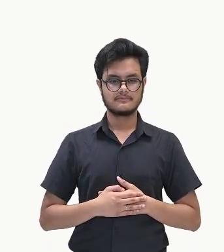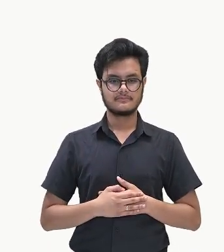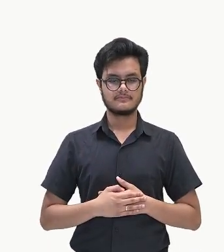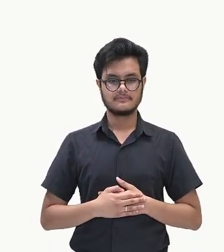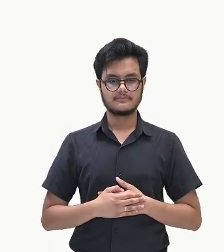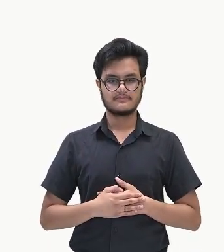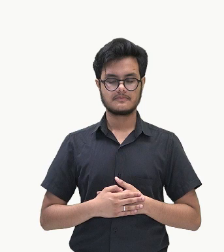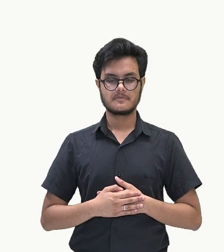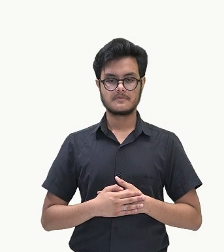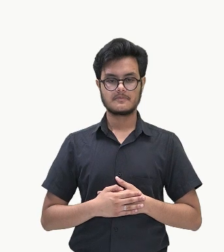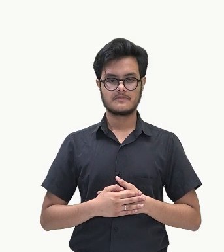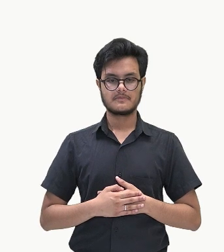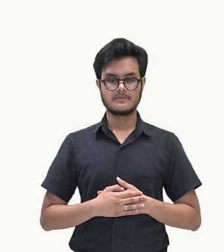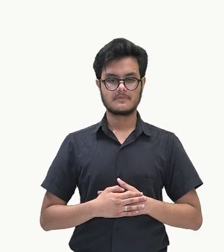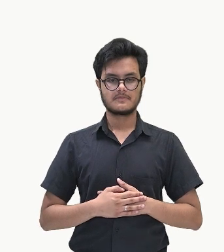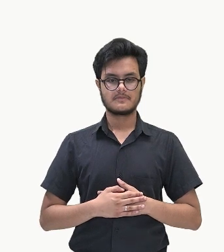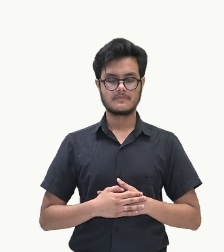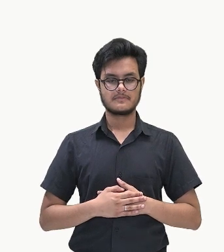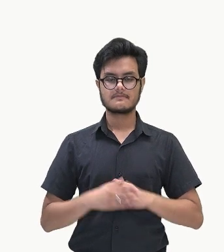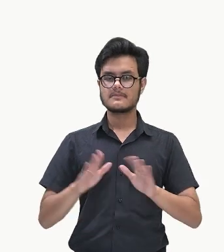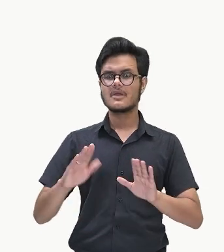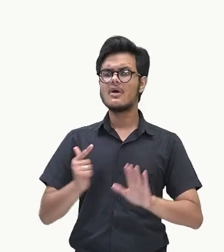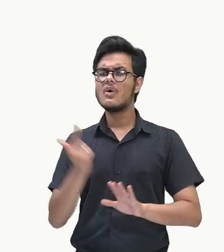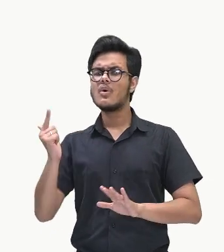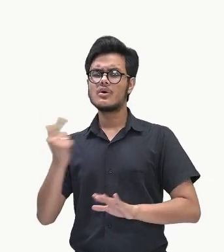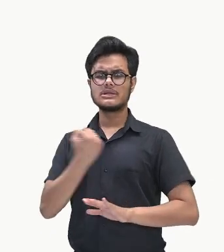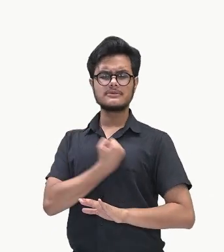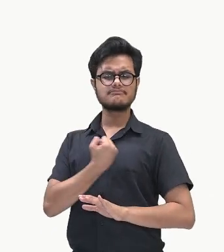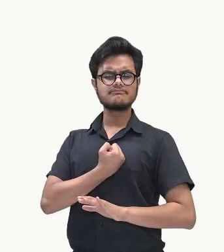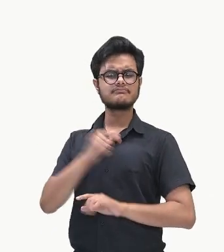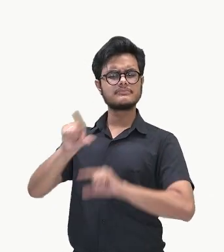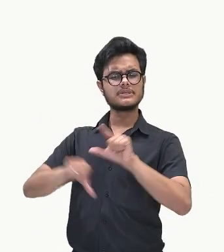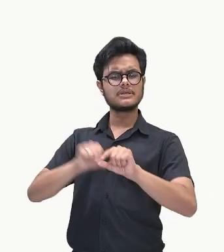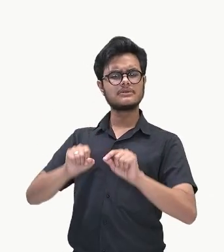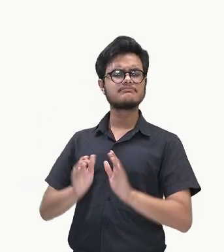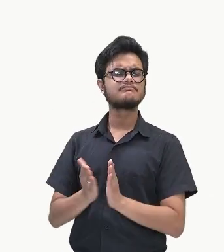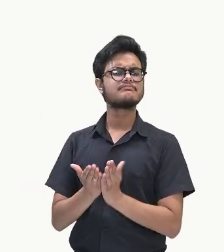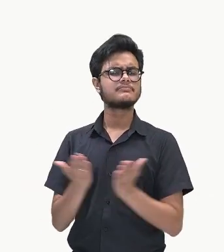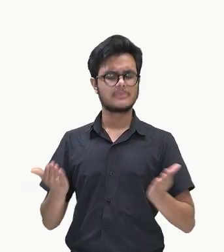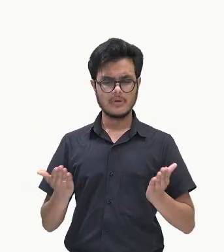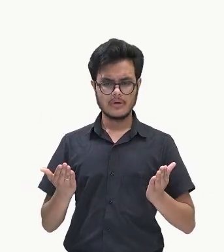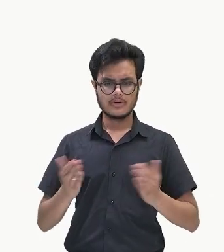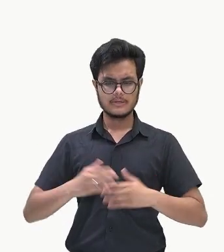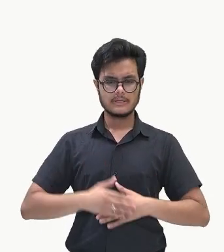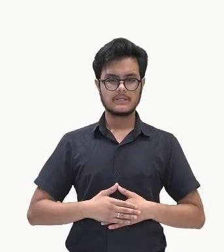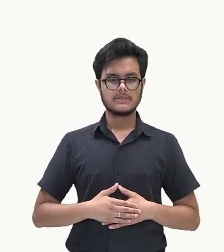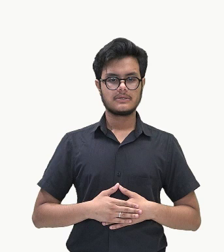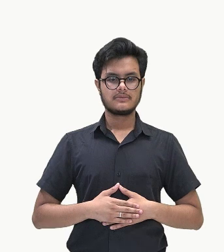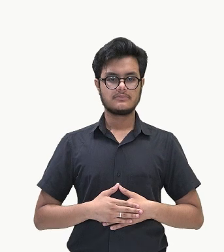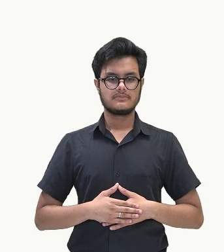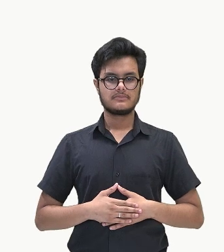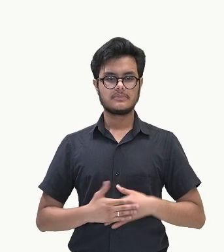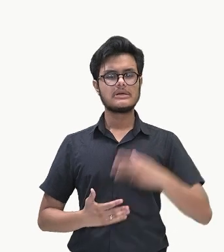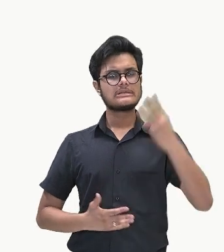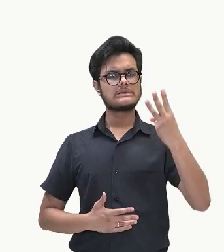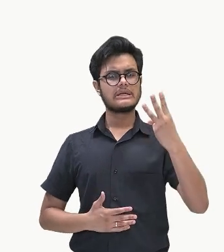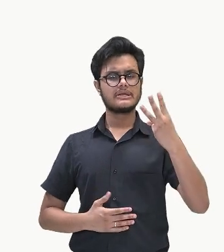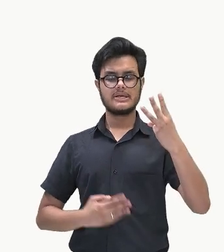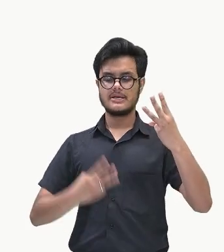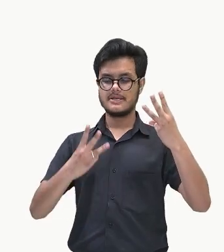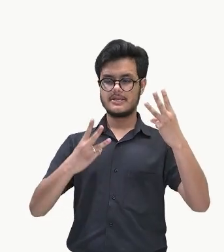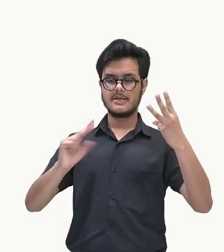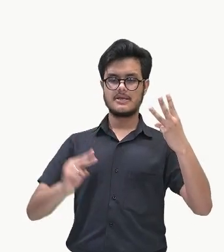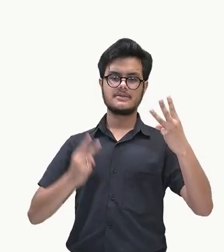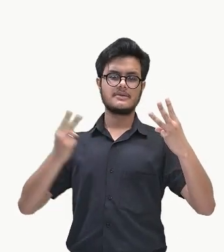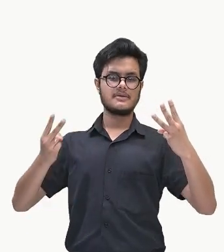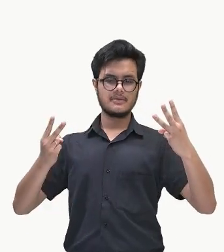Vamos dizer que o outro número que eu preciso fazer a comparação não seja nem 3 no índice do radical e